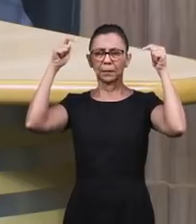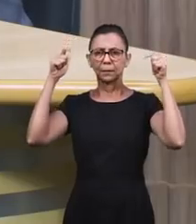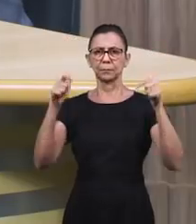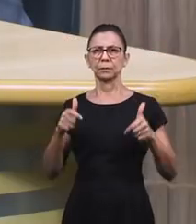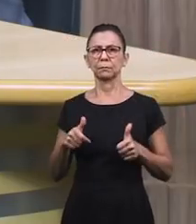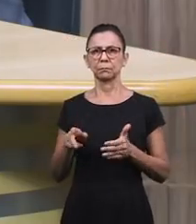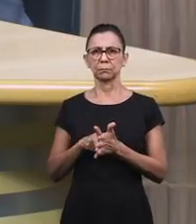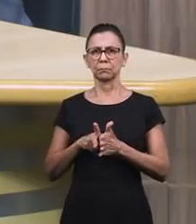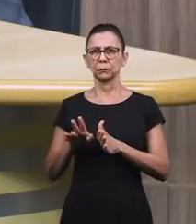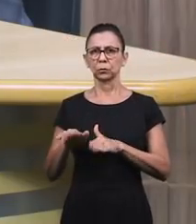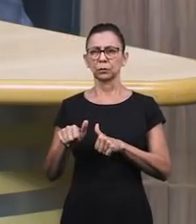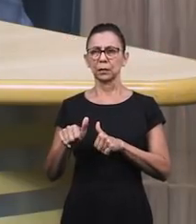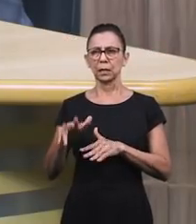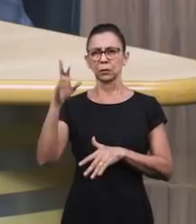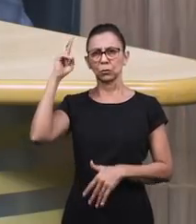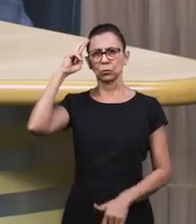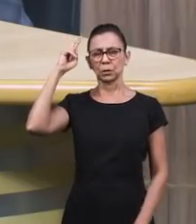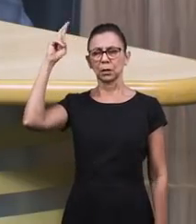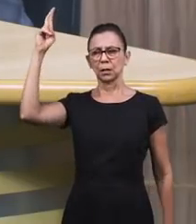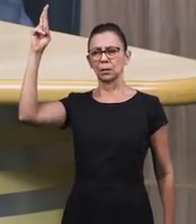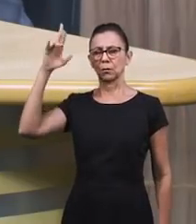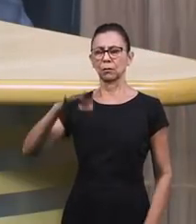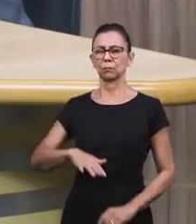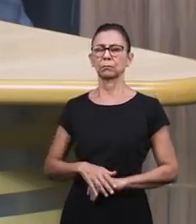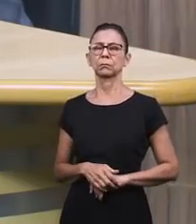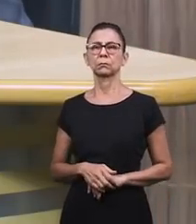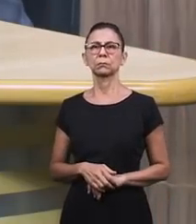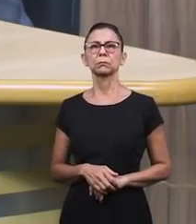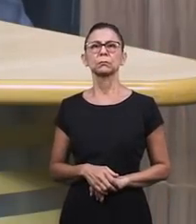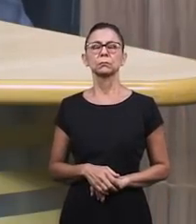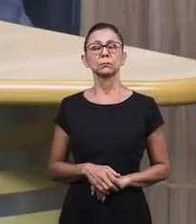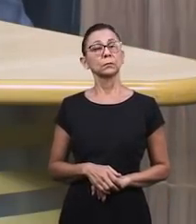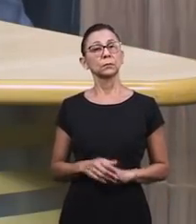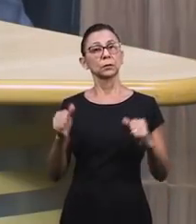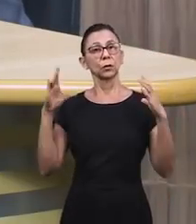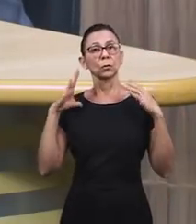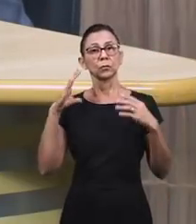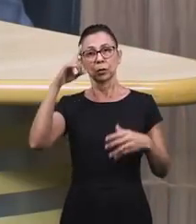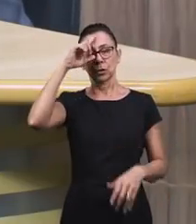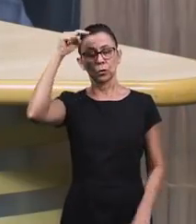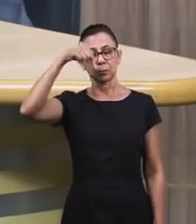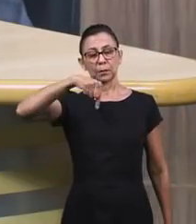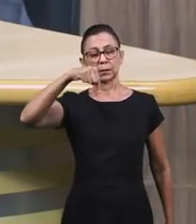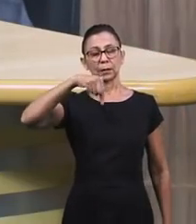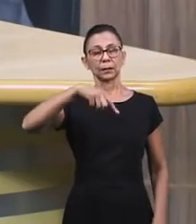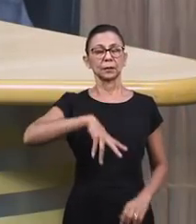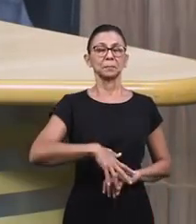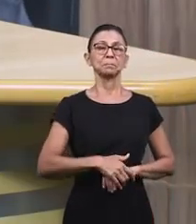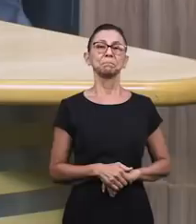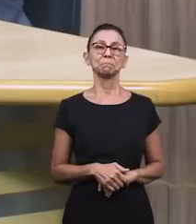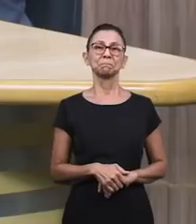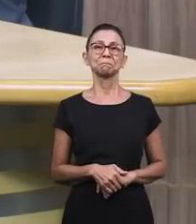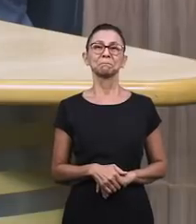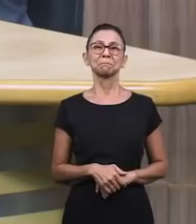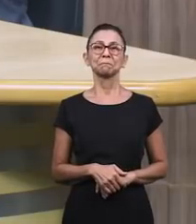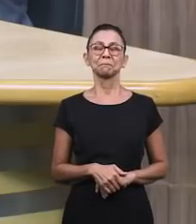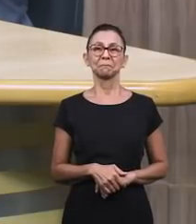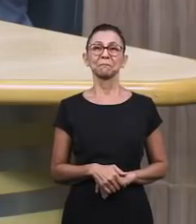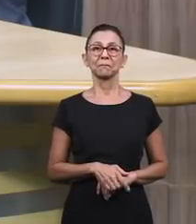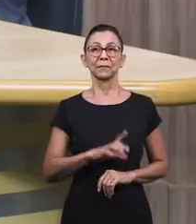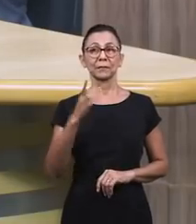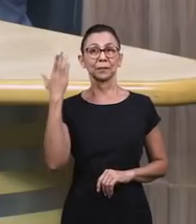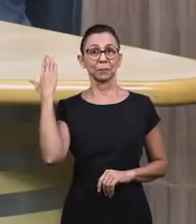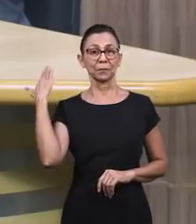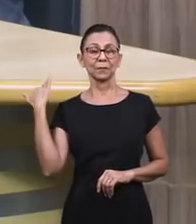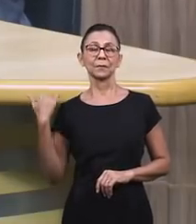sim, Josué, agora quem manda aqui sou eu, o príncipe sou eu. Então Jesus ali se revelando ali como príncipe da paz, como o Senhor